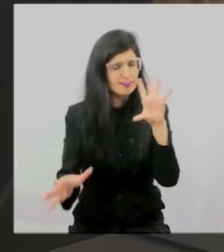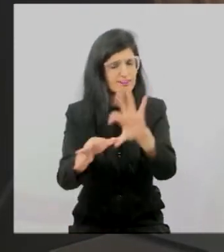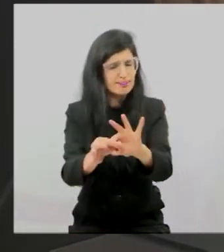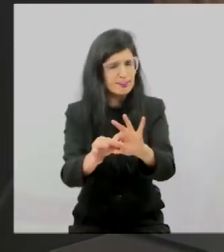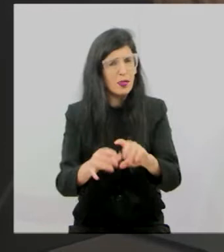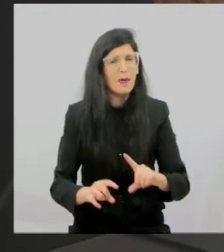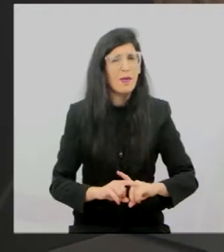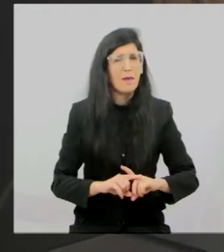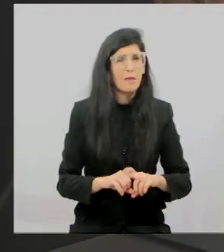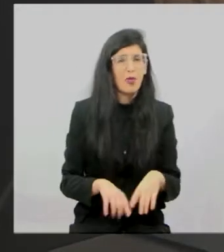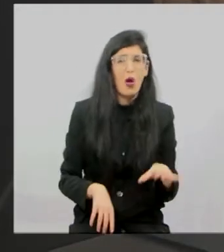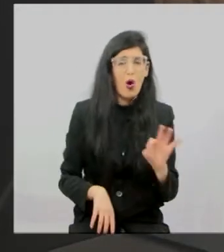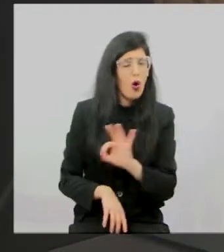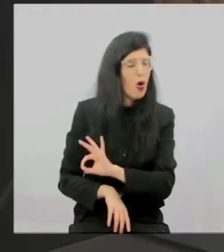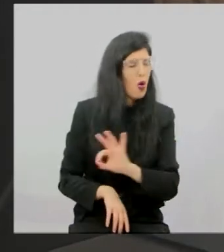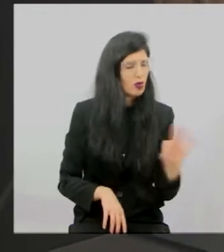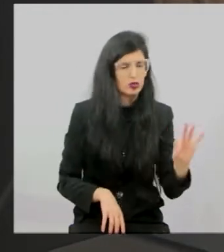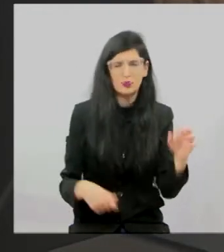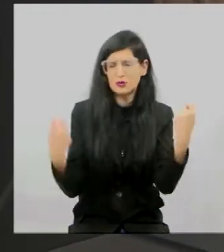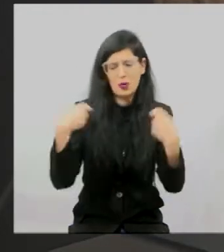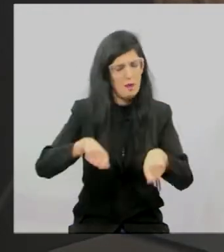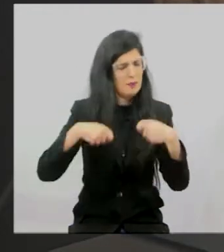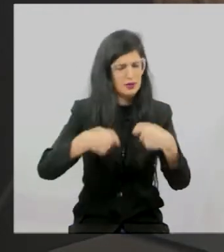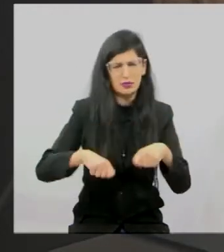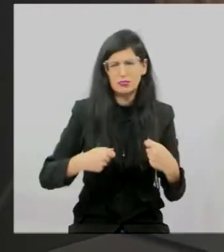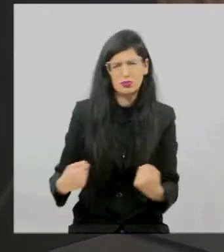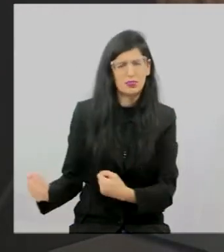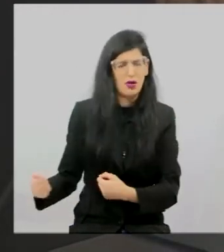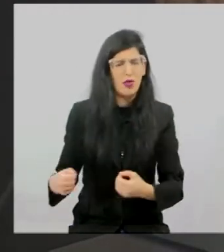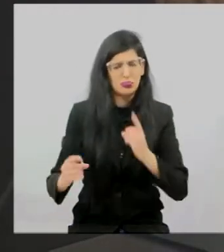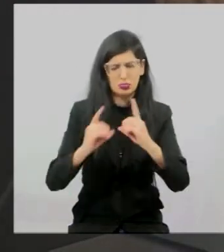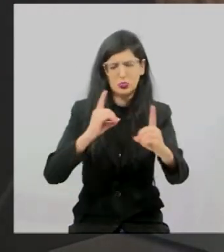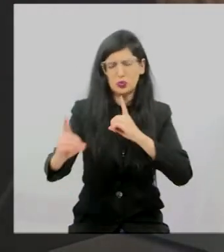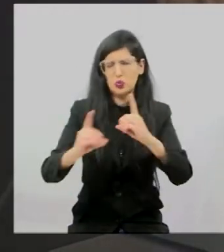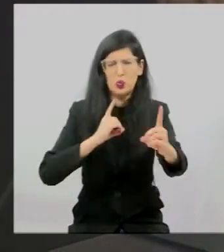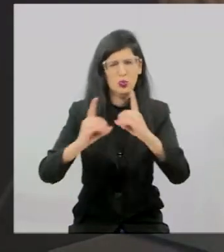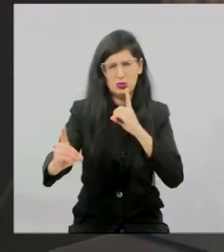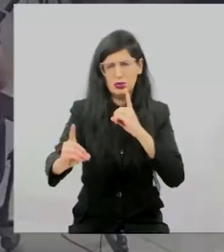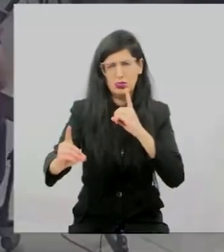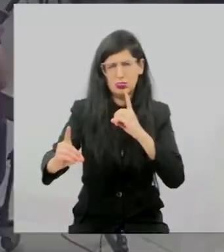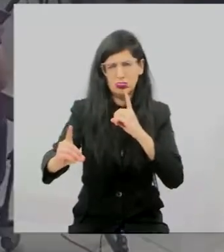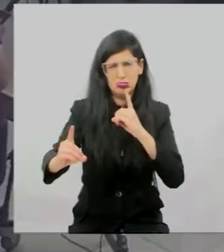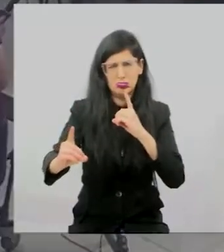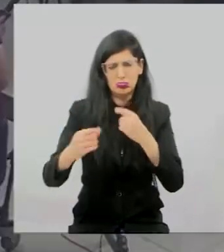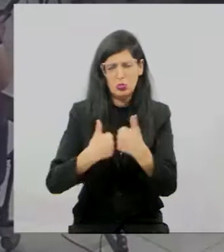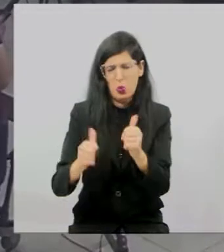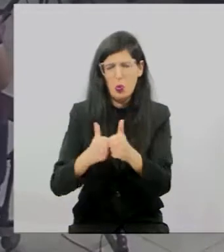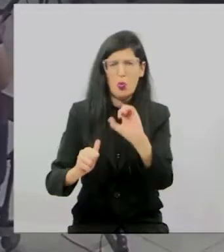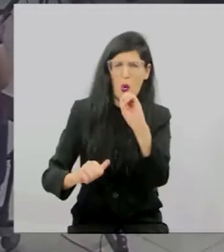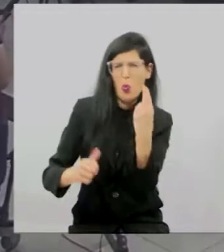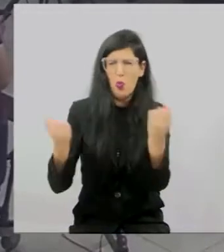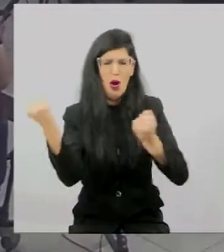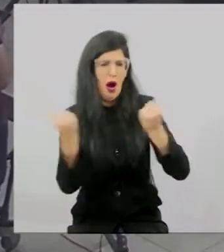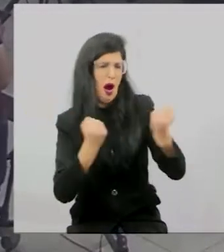ser um benefício de grande importância para a nossa região. Também quero tecer o comentário